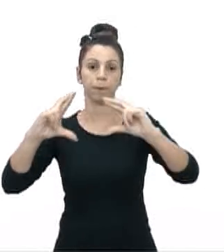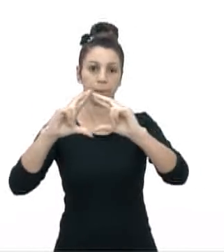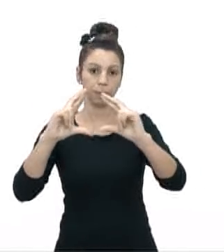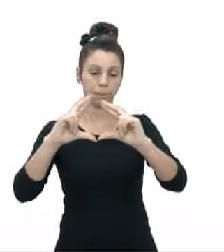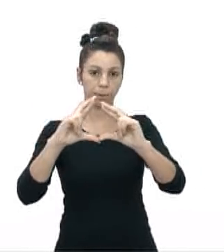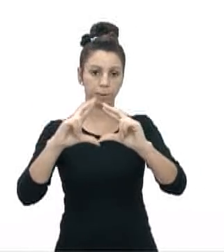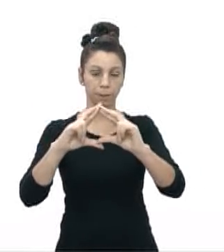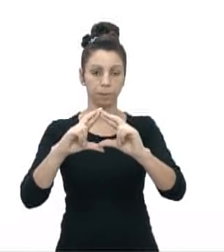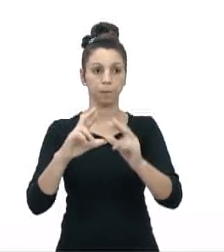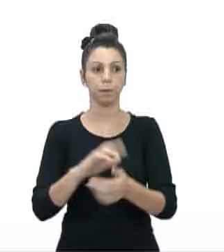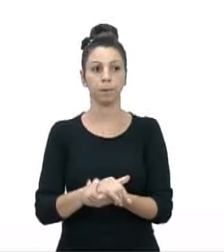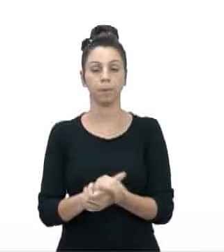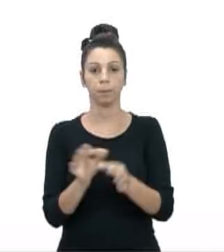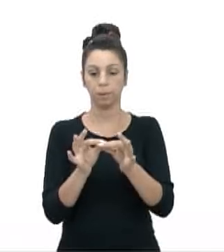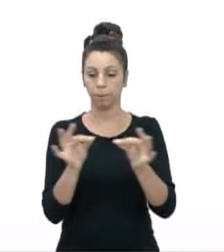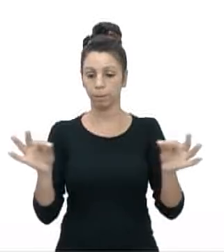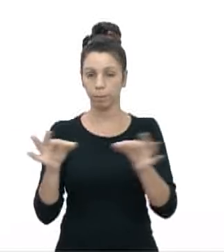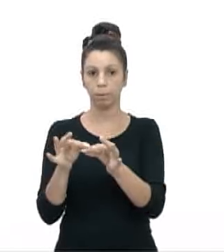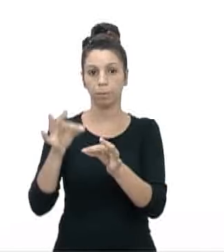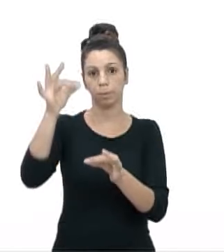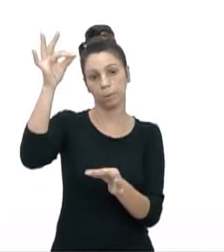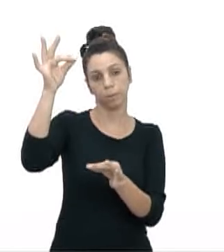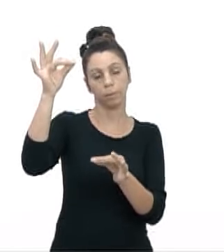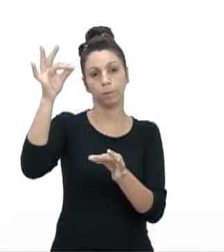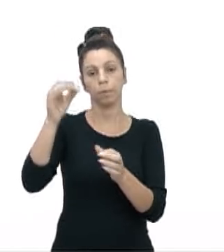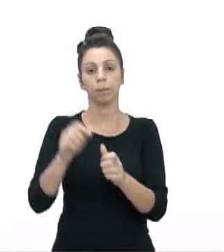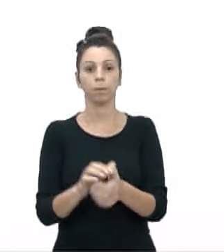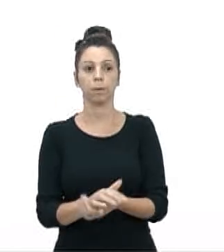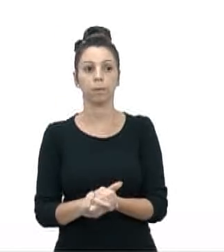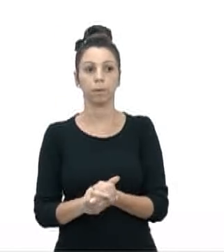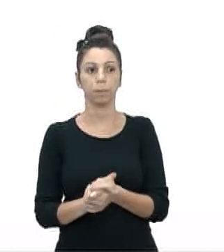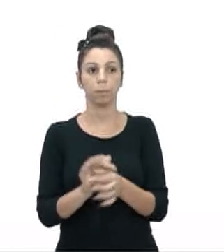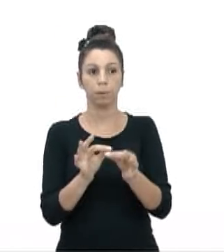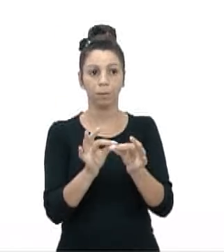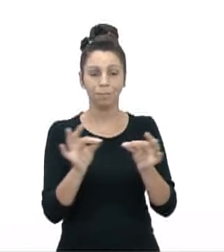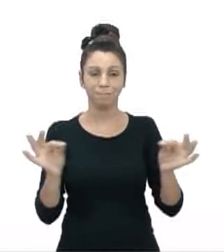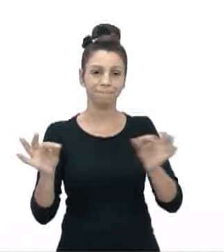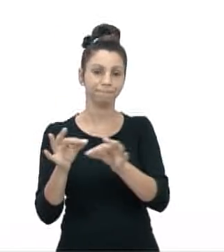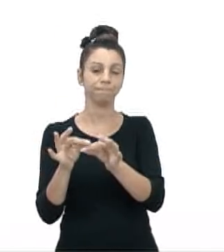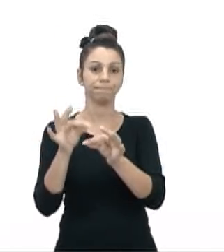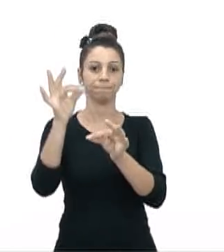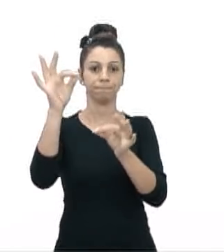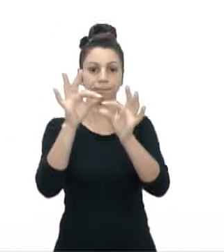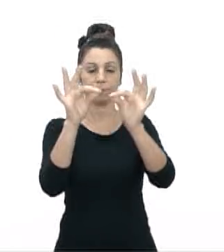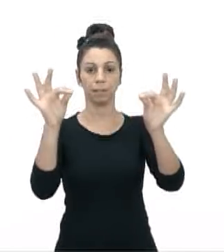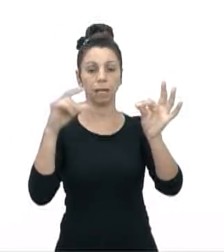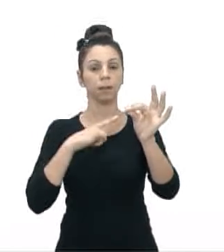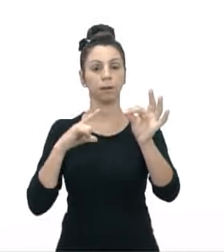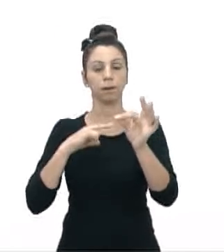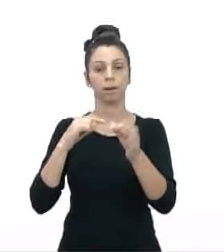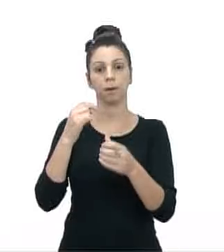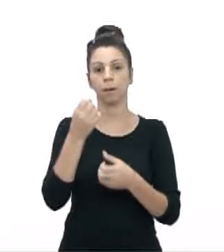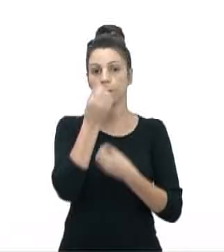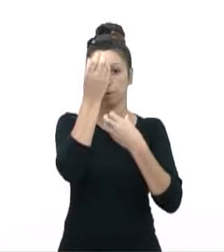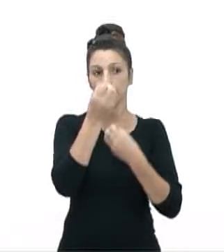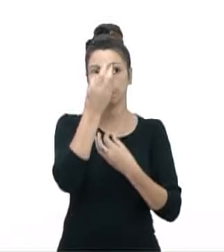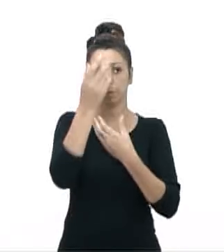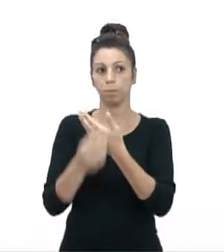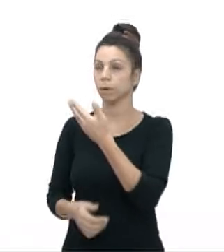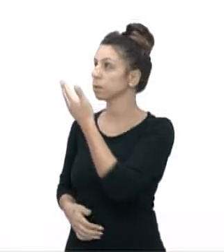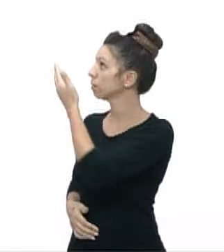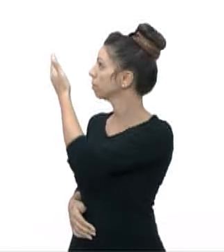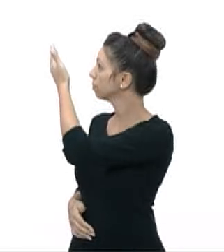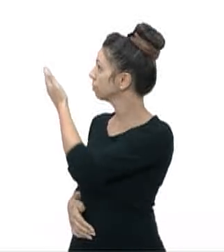240 gramas por metros quadrados, no formato 210 por 297 milímetros e impressão